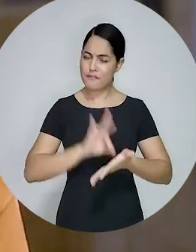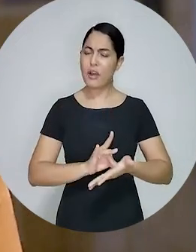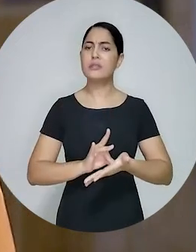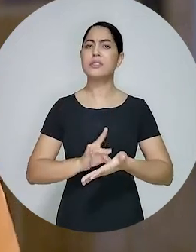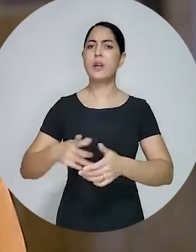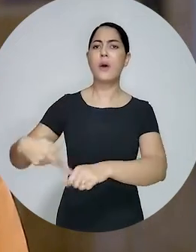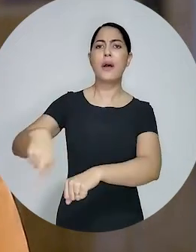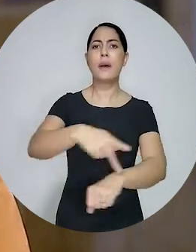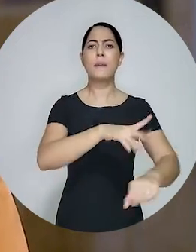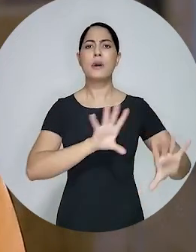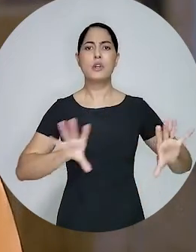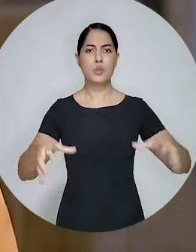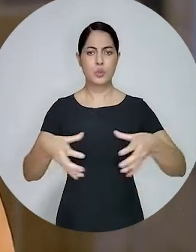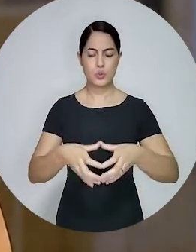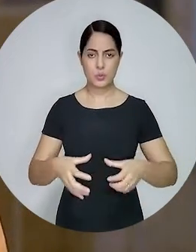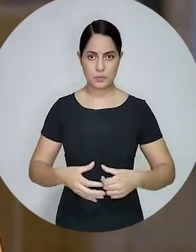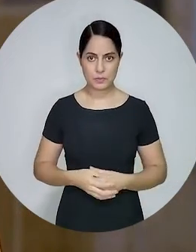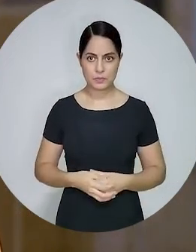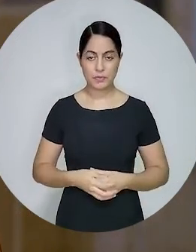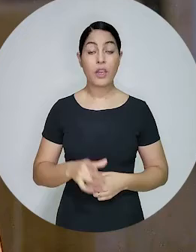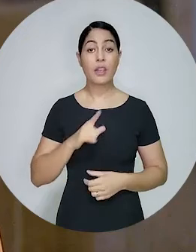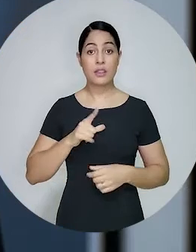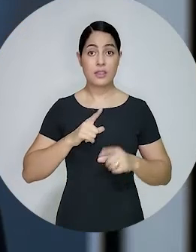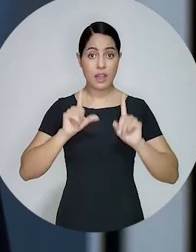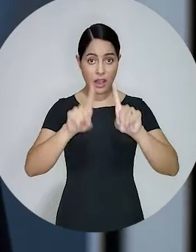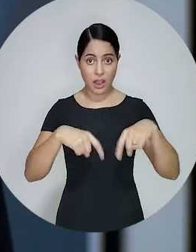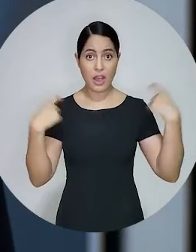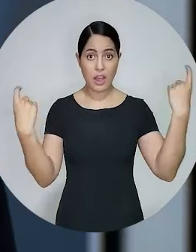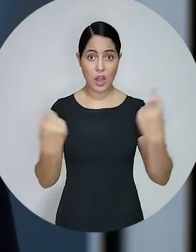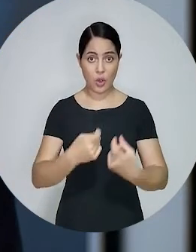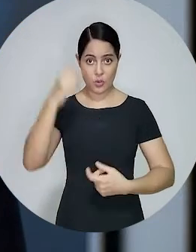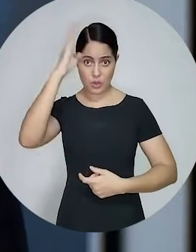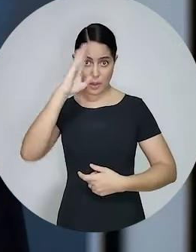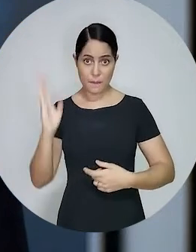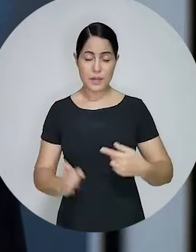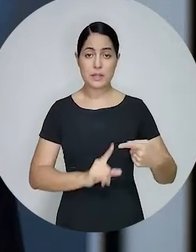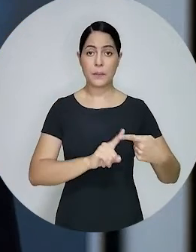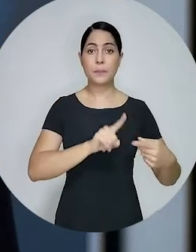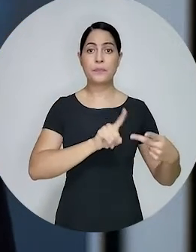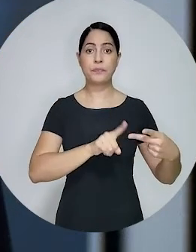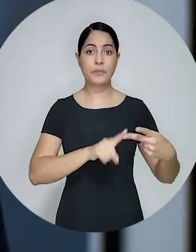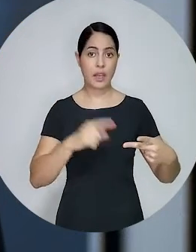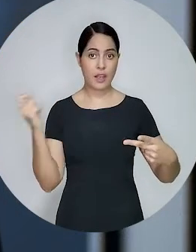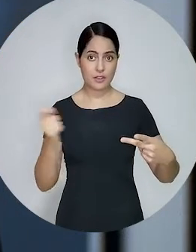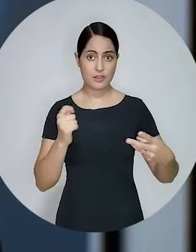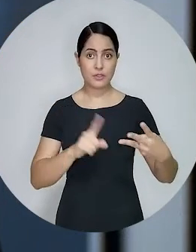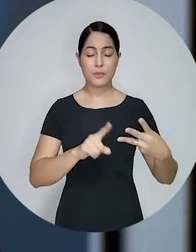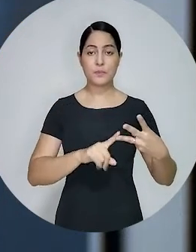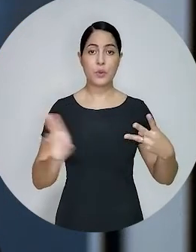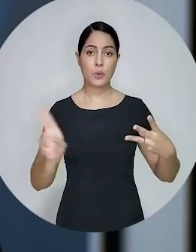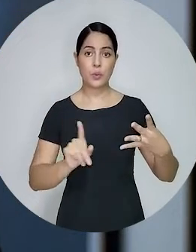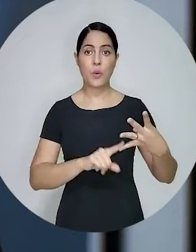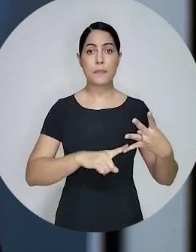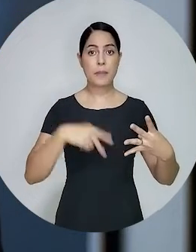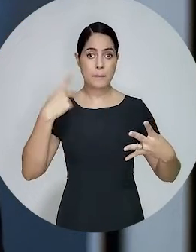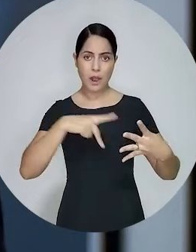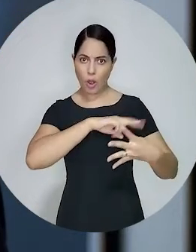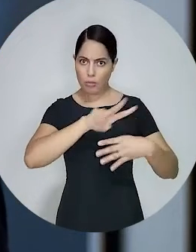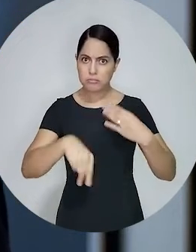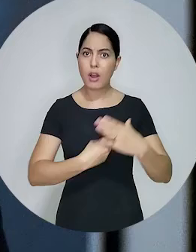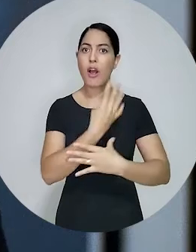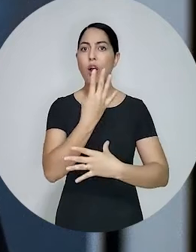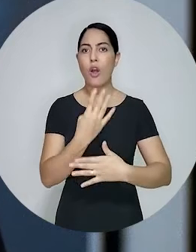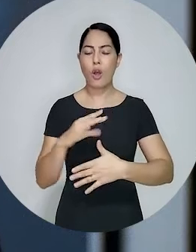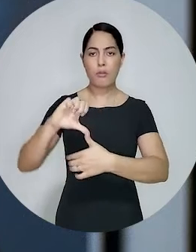e a reciprocidade entre os países do grupo. A reunião com o COADEM, que une o Brasil, Argentina, Uruguai e